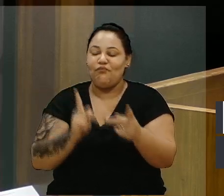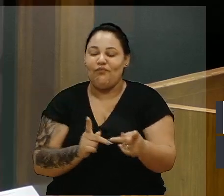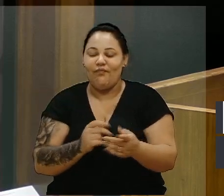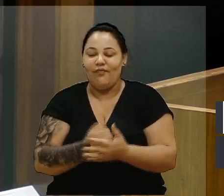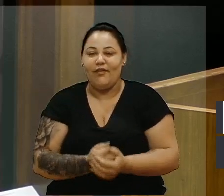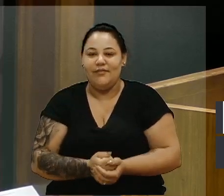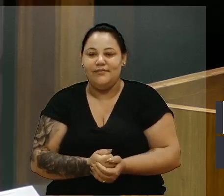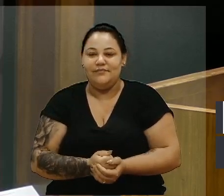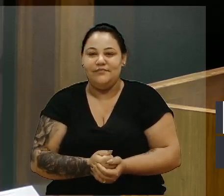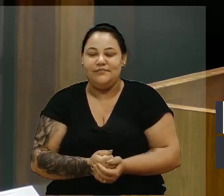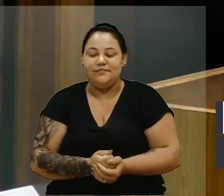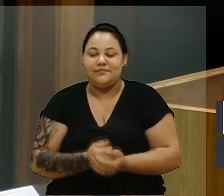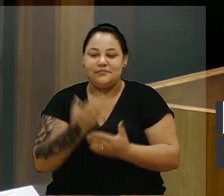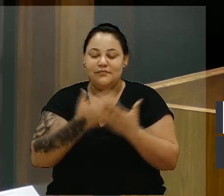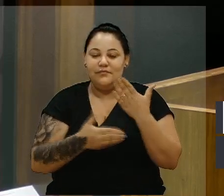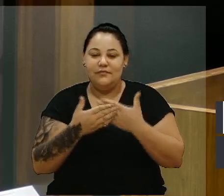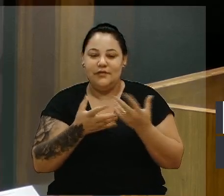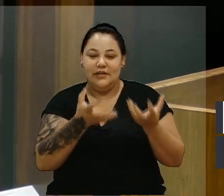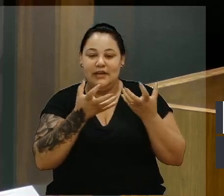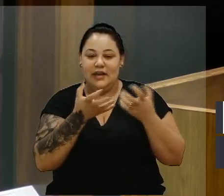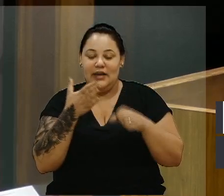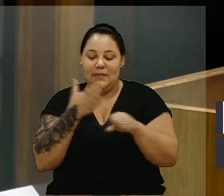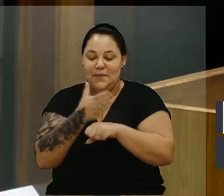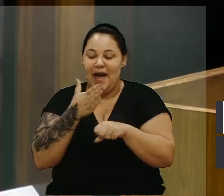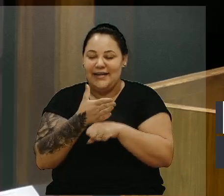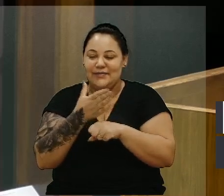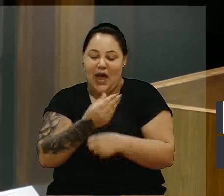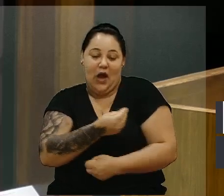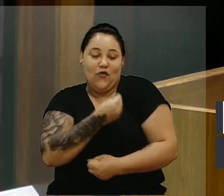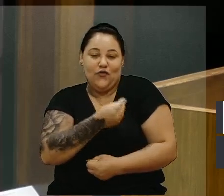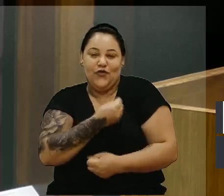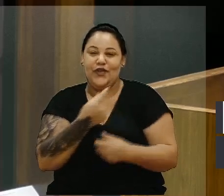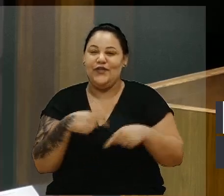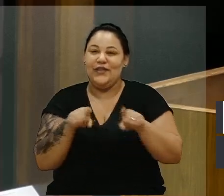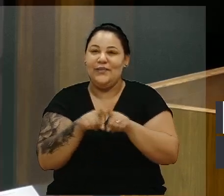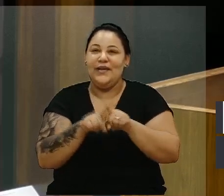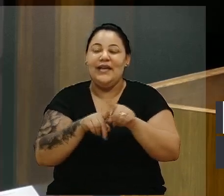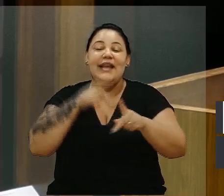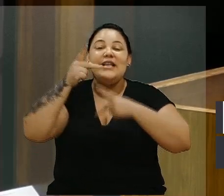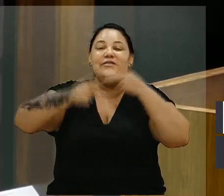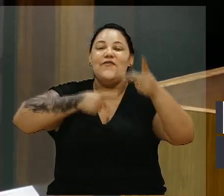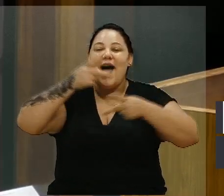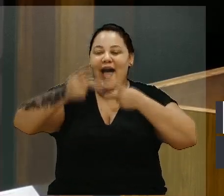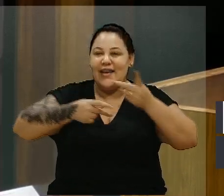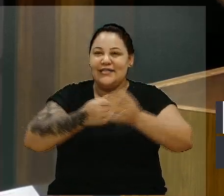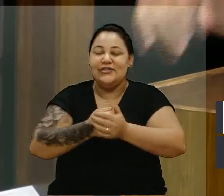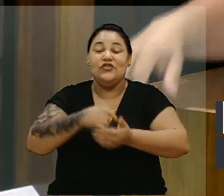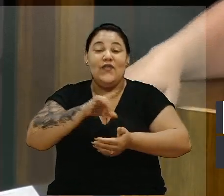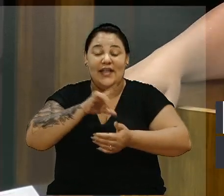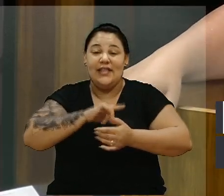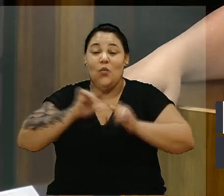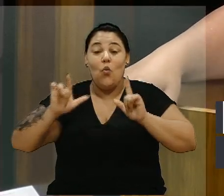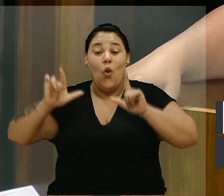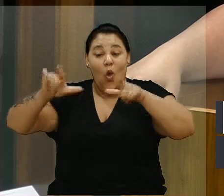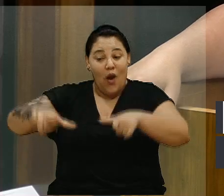vereadores e vereadoras que quiserem participar da transmissão. No comentário teremos um estúdio.